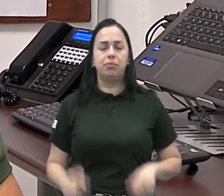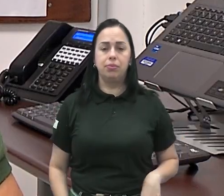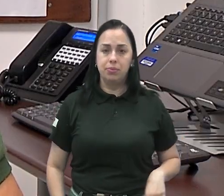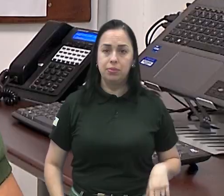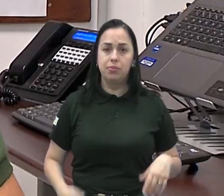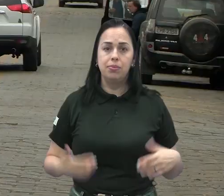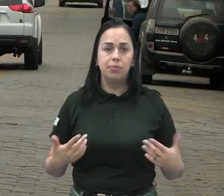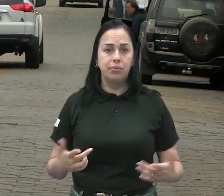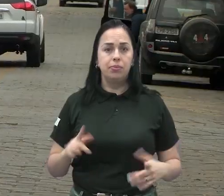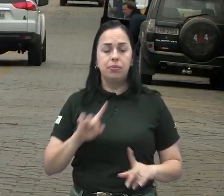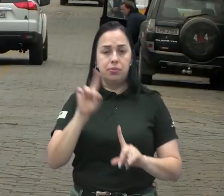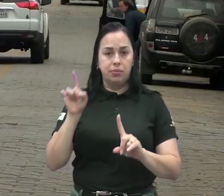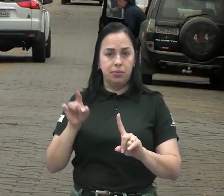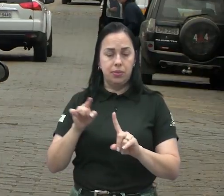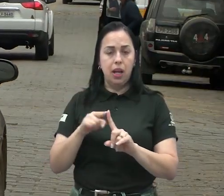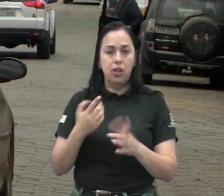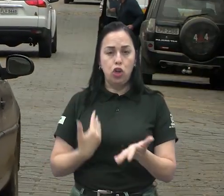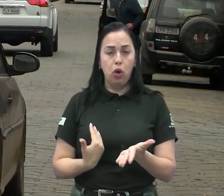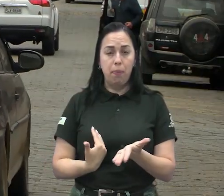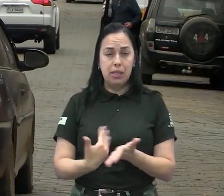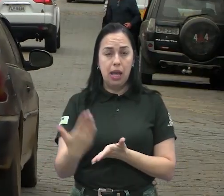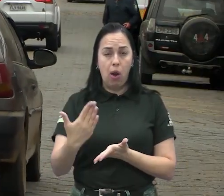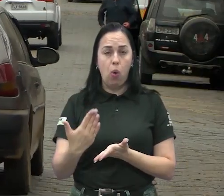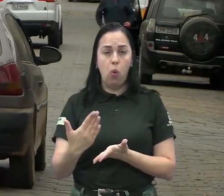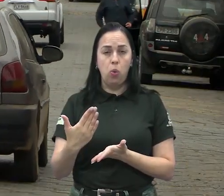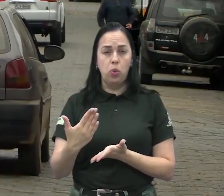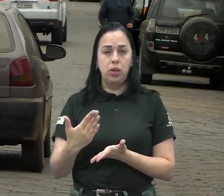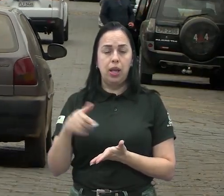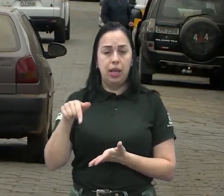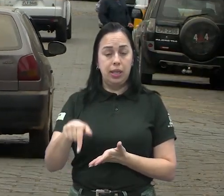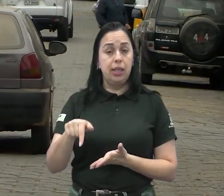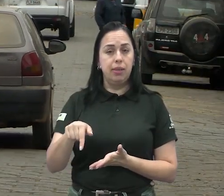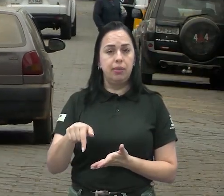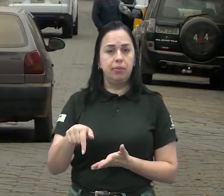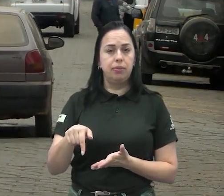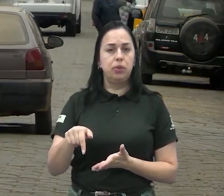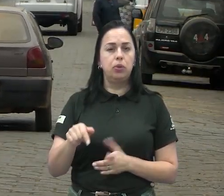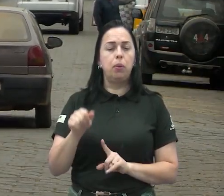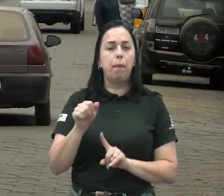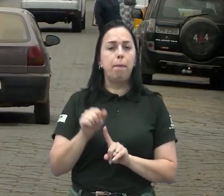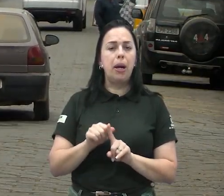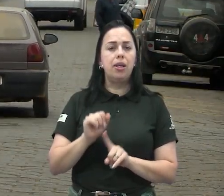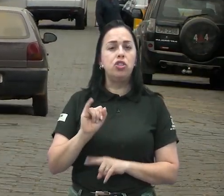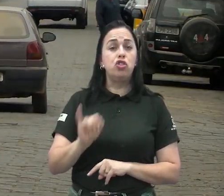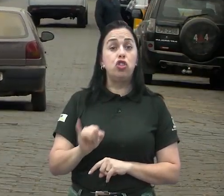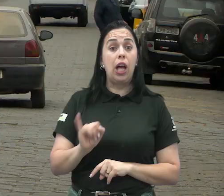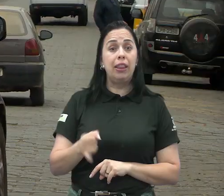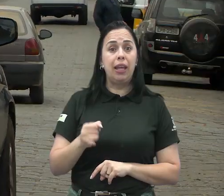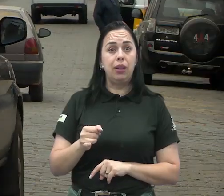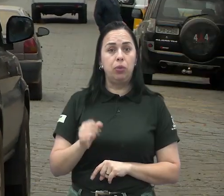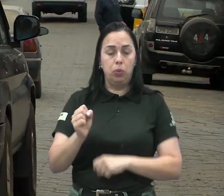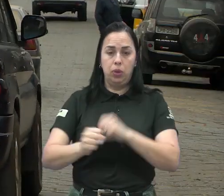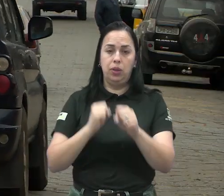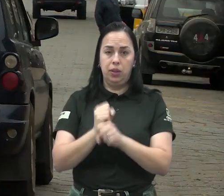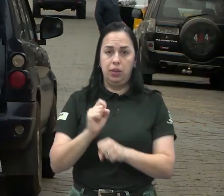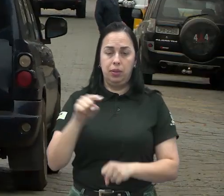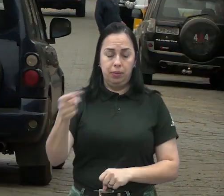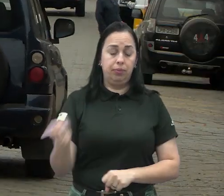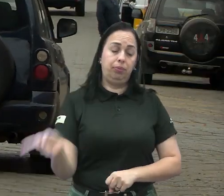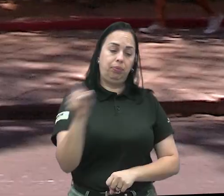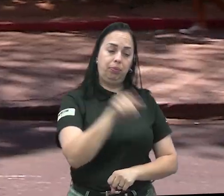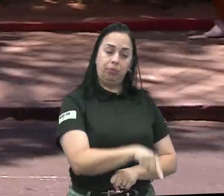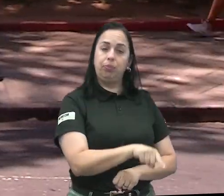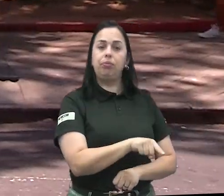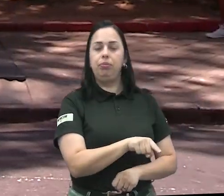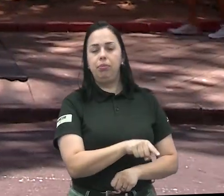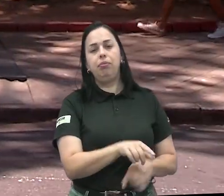o aterro sanitário. A previsão é iniciar a operação em São Francisco no começo do ano que vem.